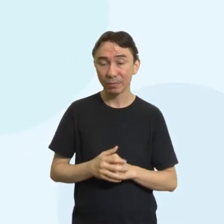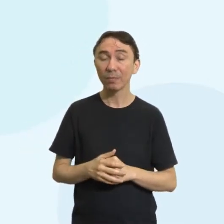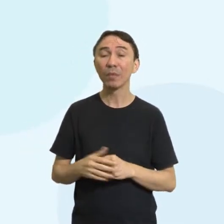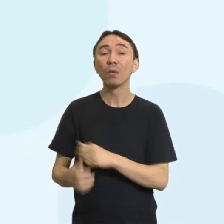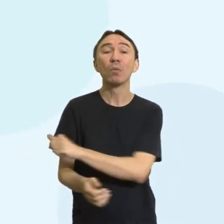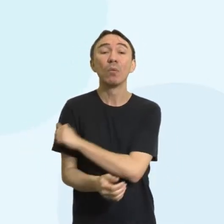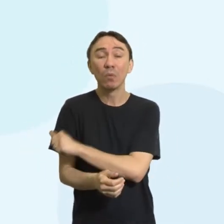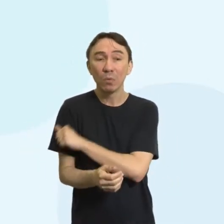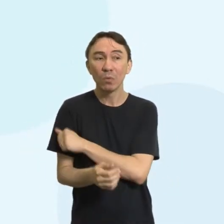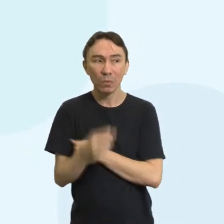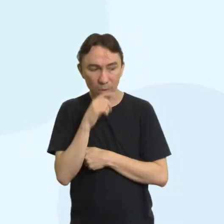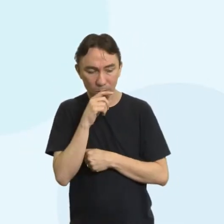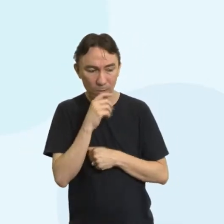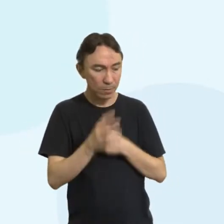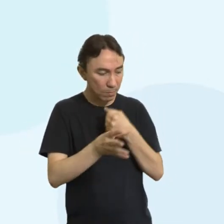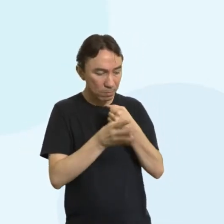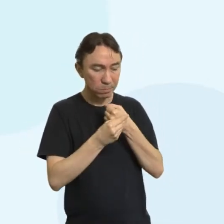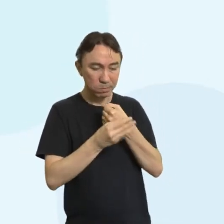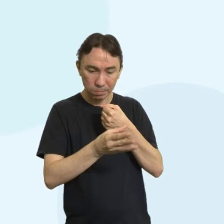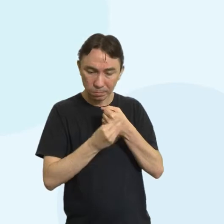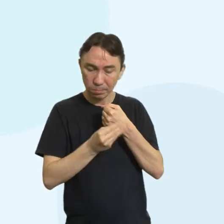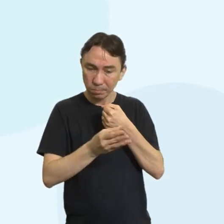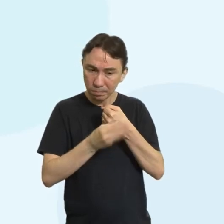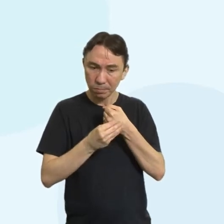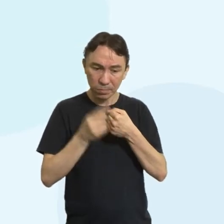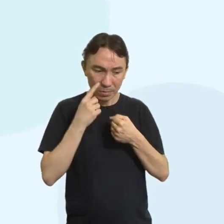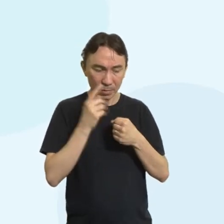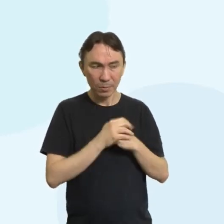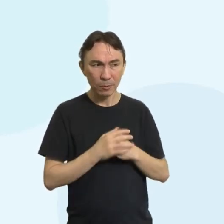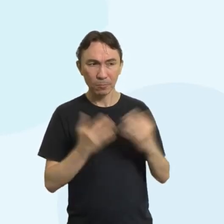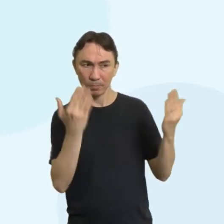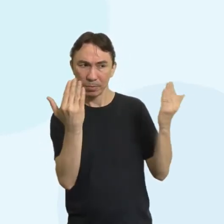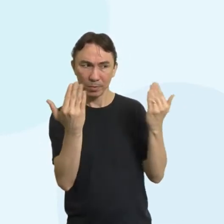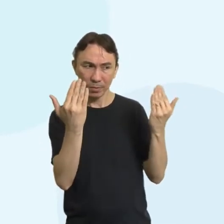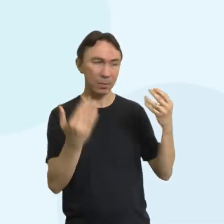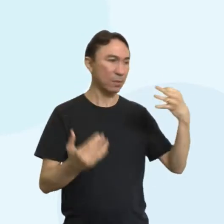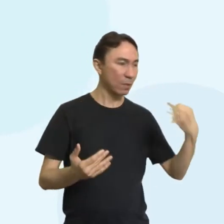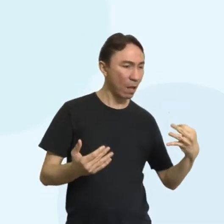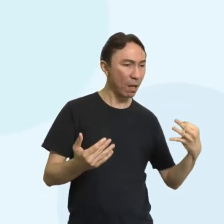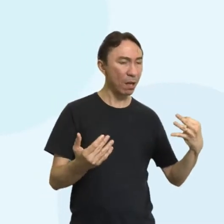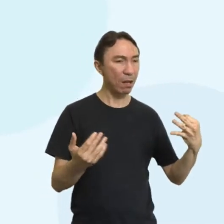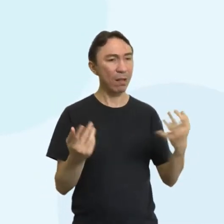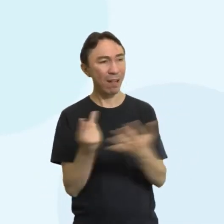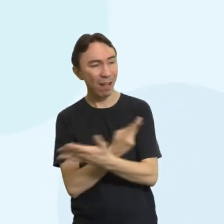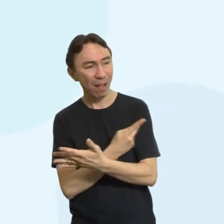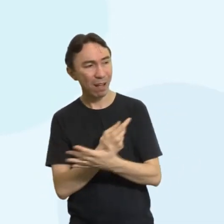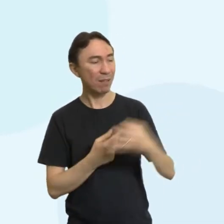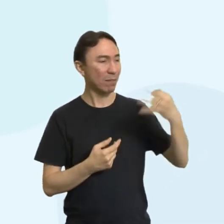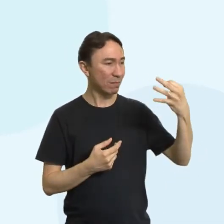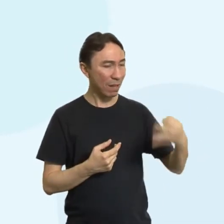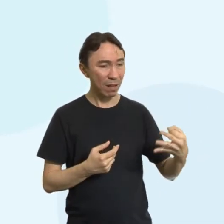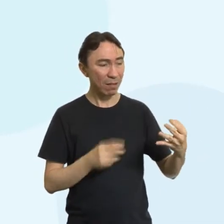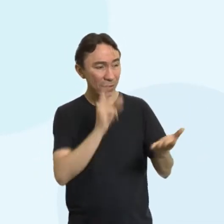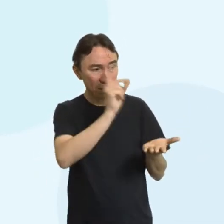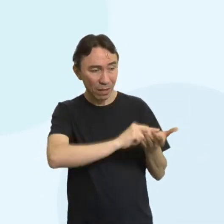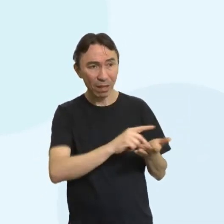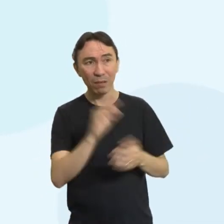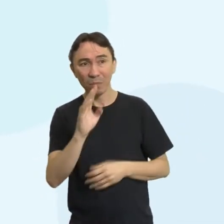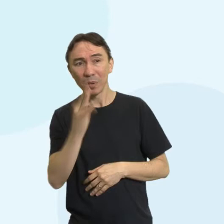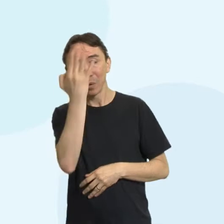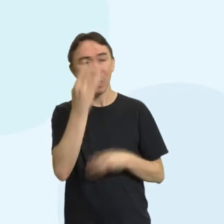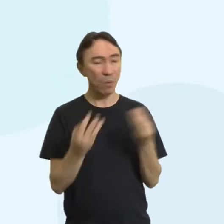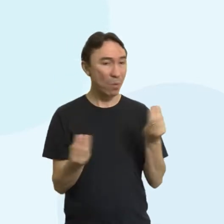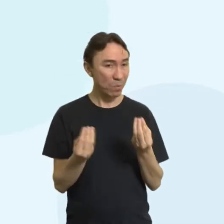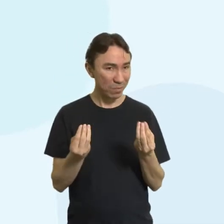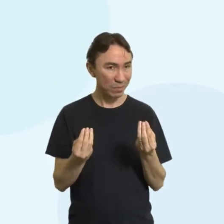conhecimento e saibam identificar o que é verdadeiro e o que é falso. Pensando nessas habilidades, nós